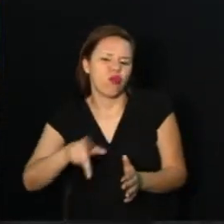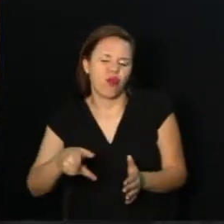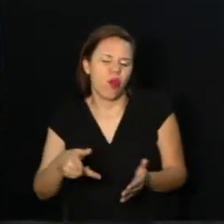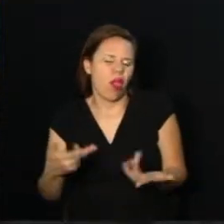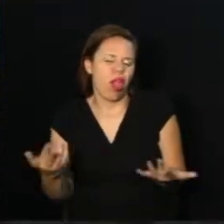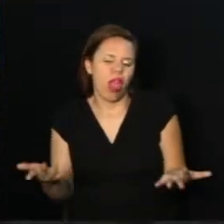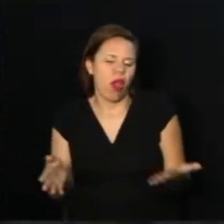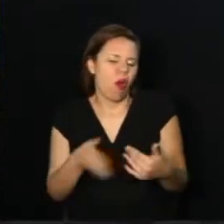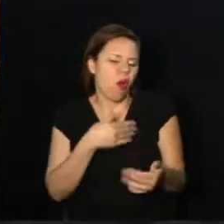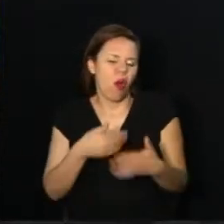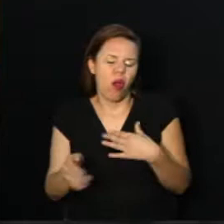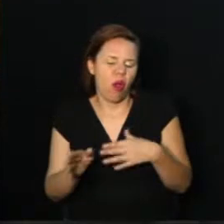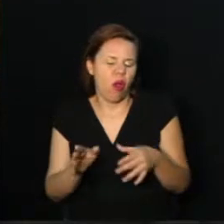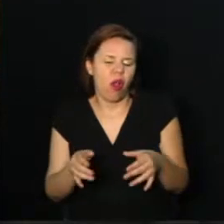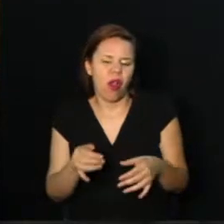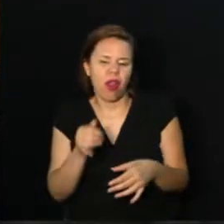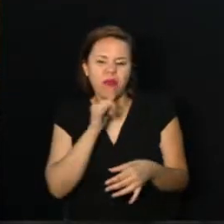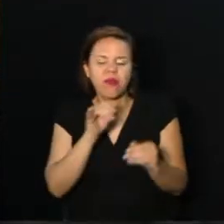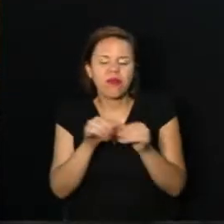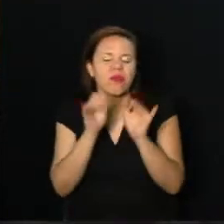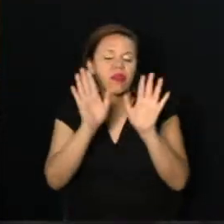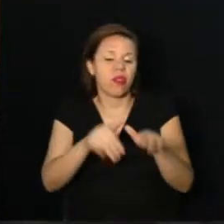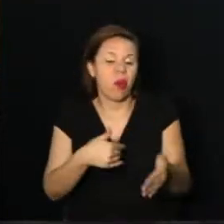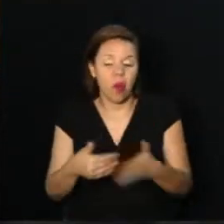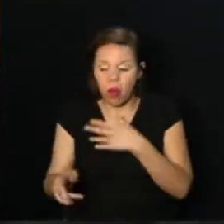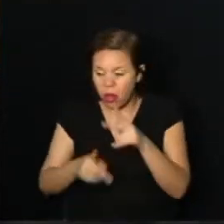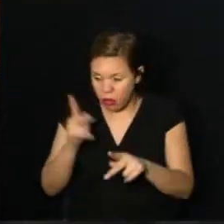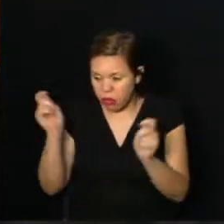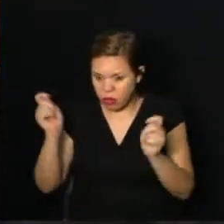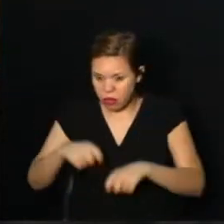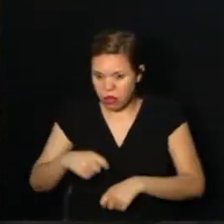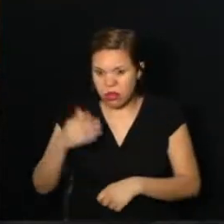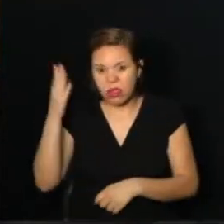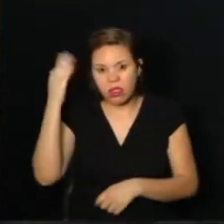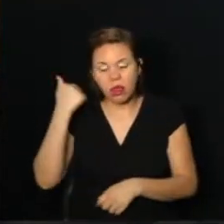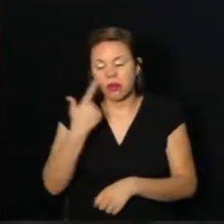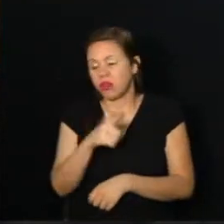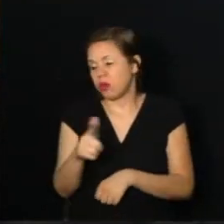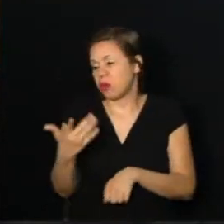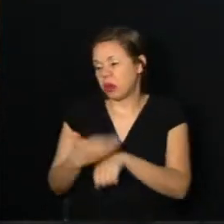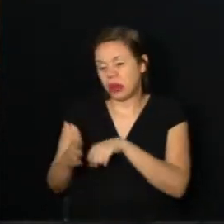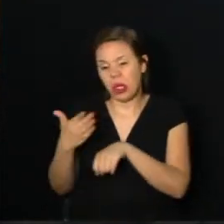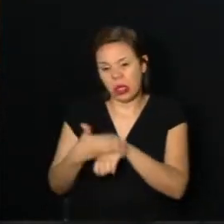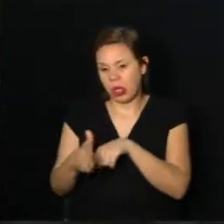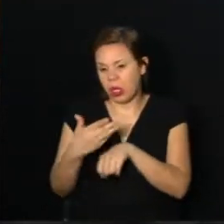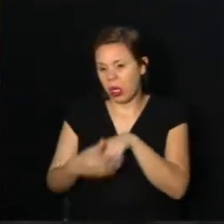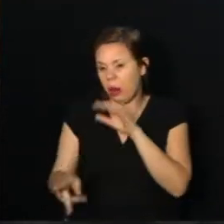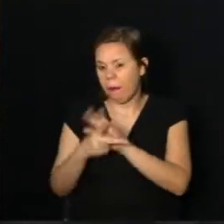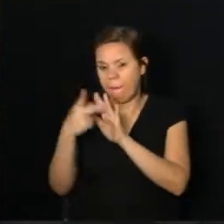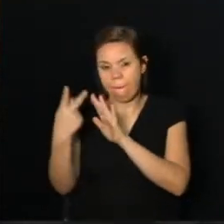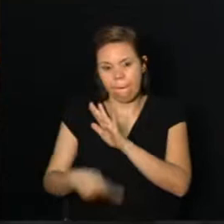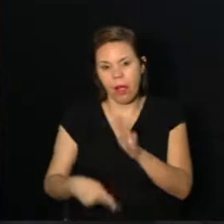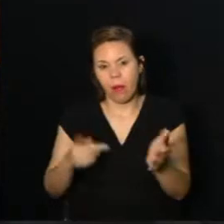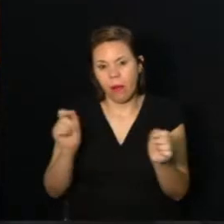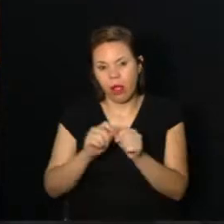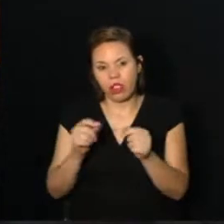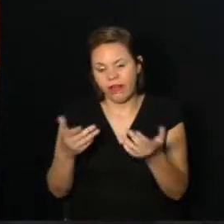qualquer e que qualquer pessoa sem treinamento específico possa